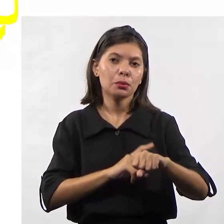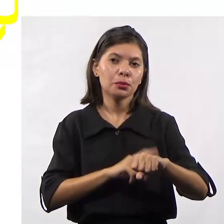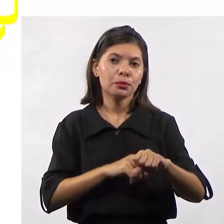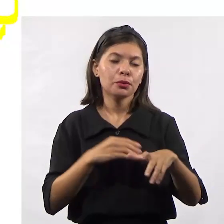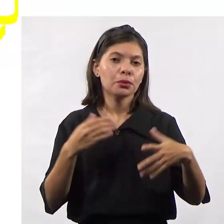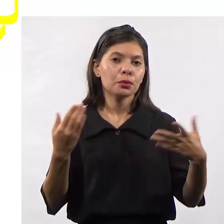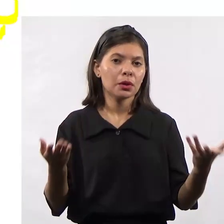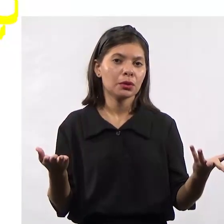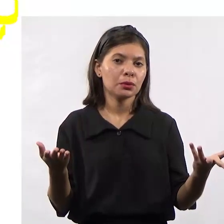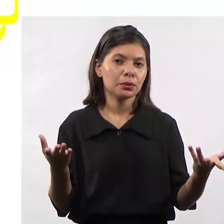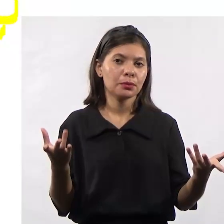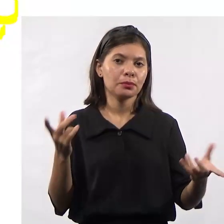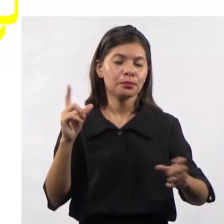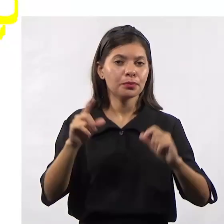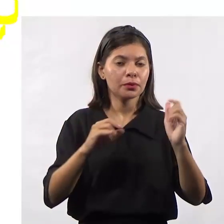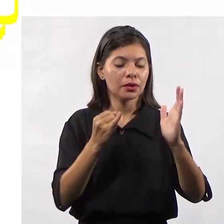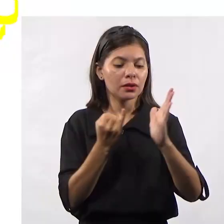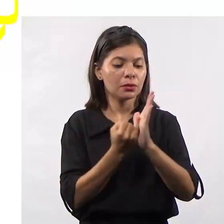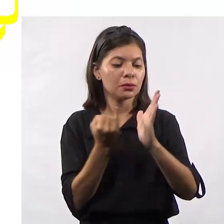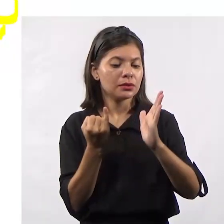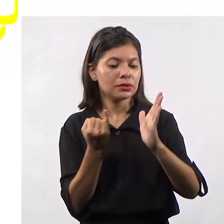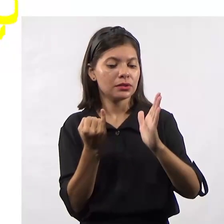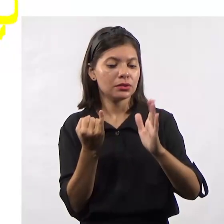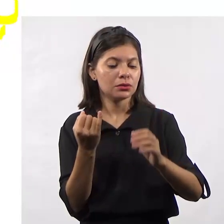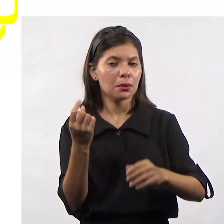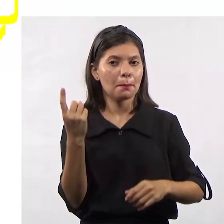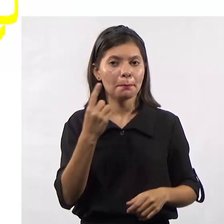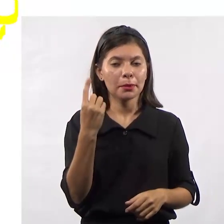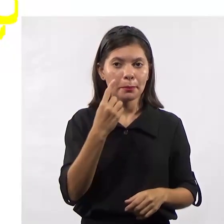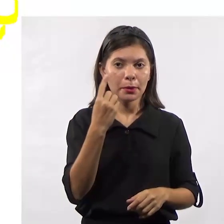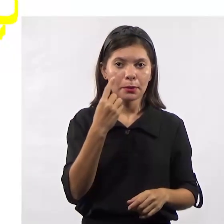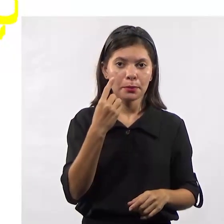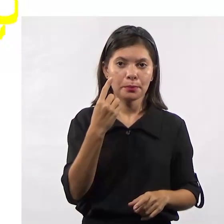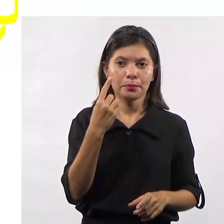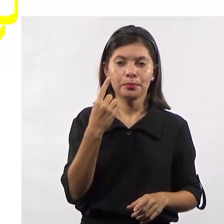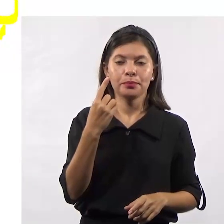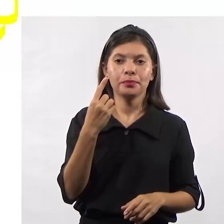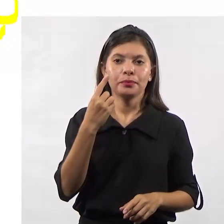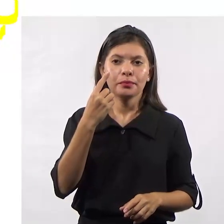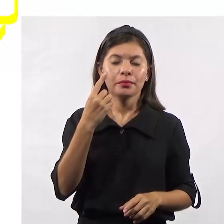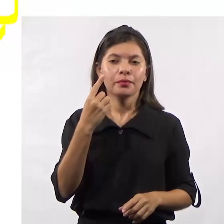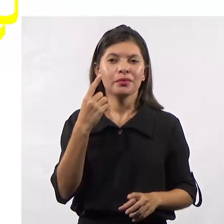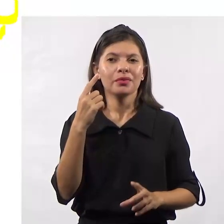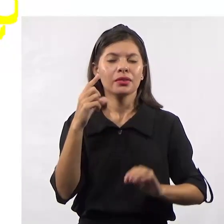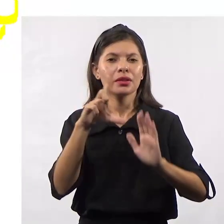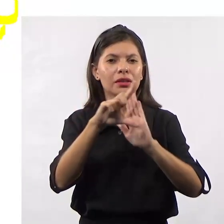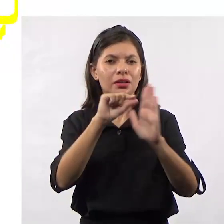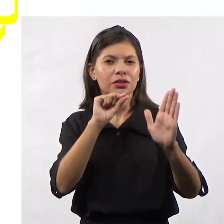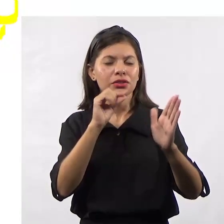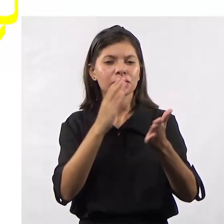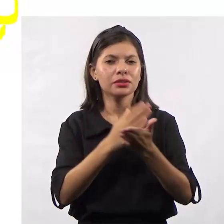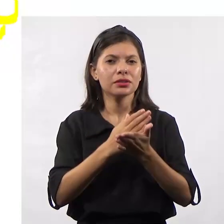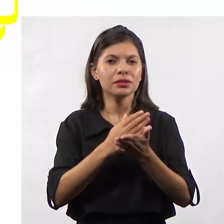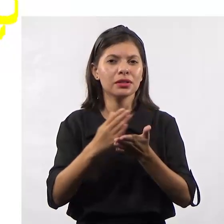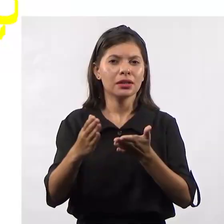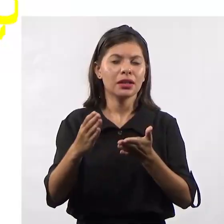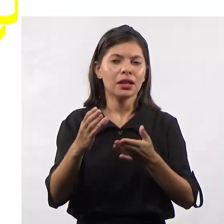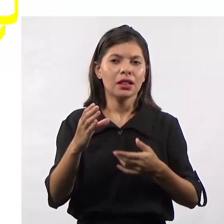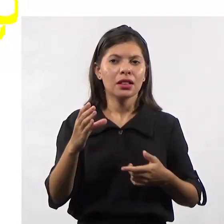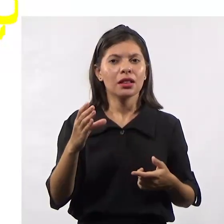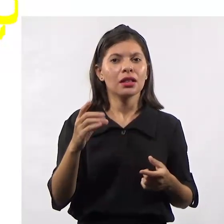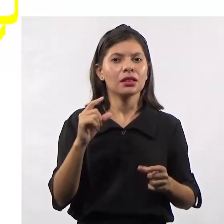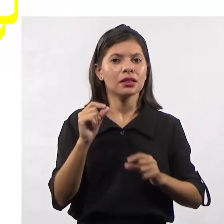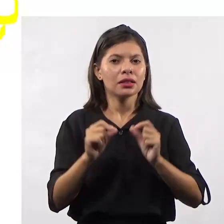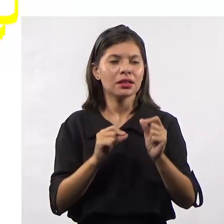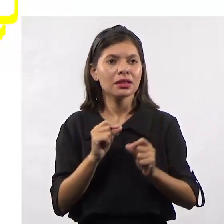das razões recursais previsto no inciso 1º, caput desse artigo, será iniciado na data de intimação ou